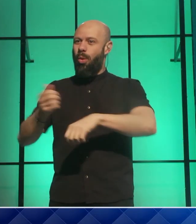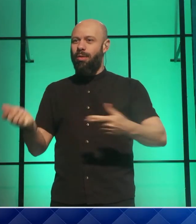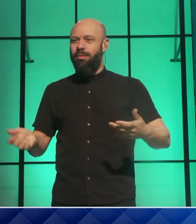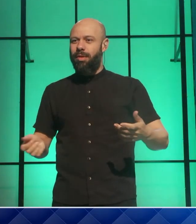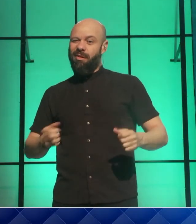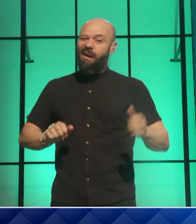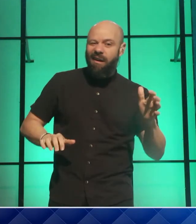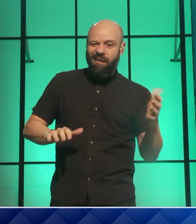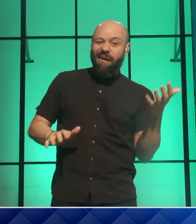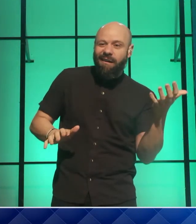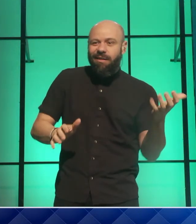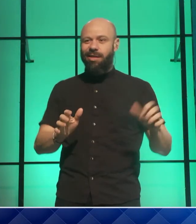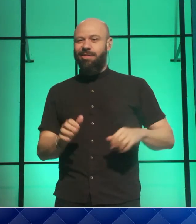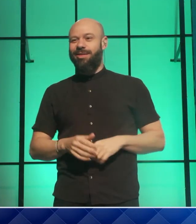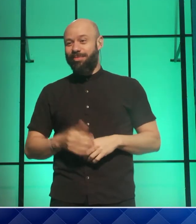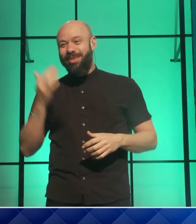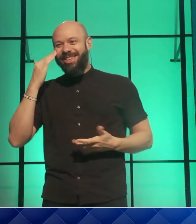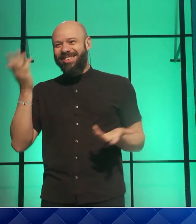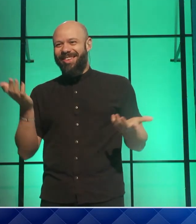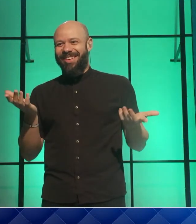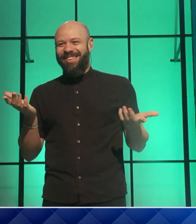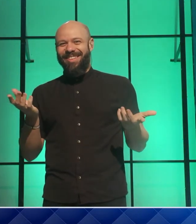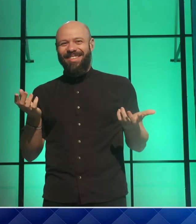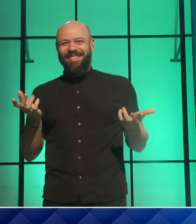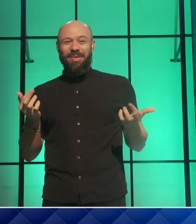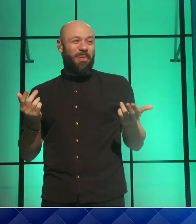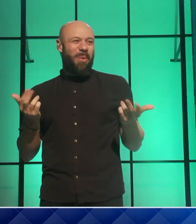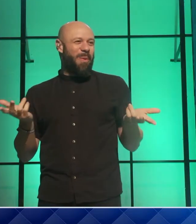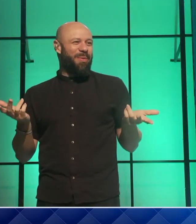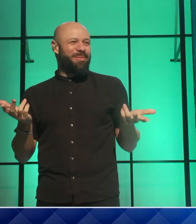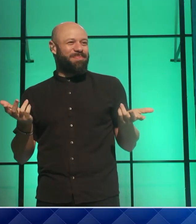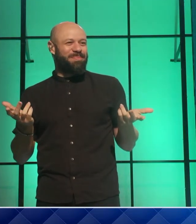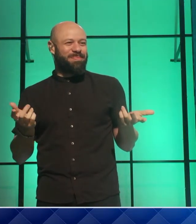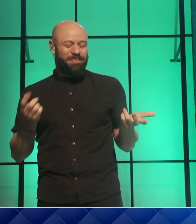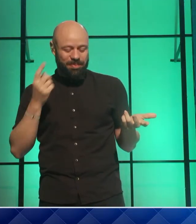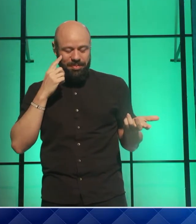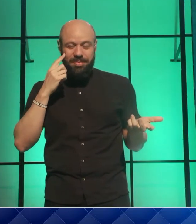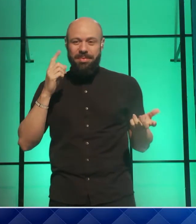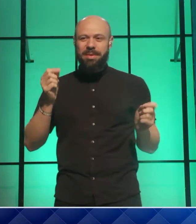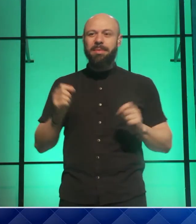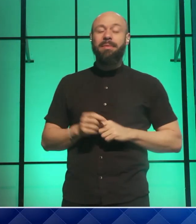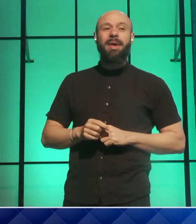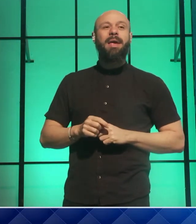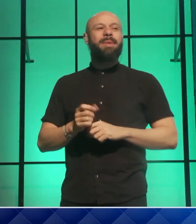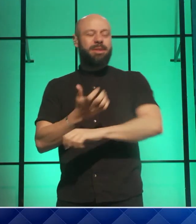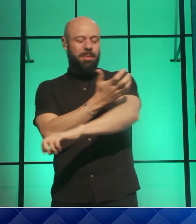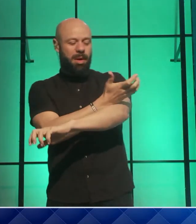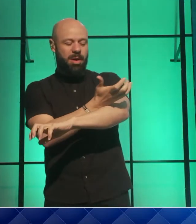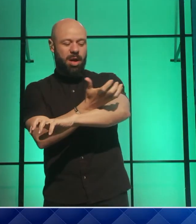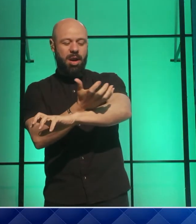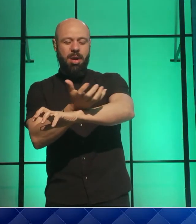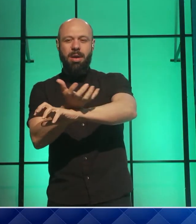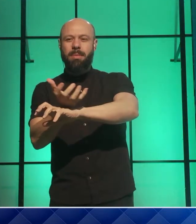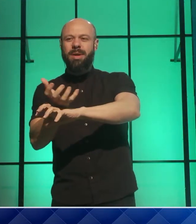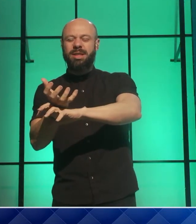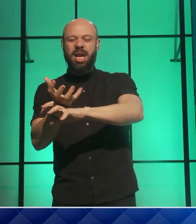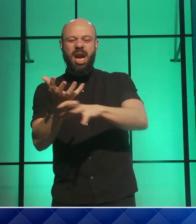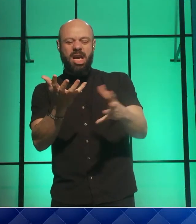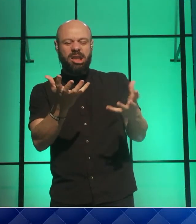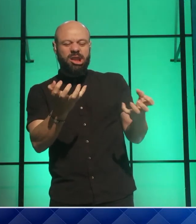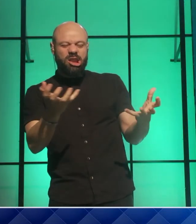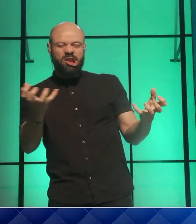travado, como brasas vivas. E ele diz: como a relva ressequida está o meu